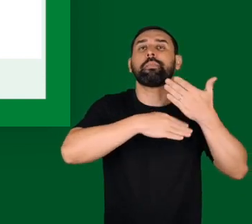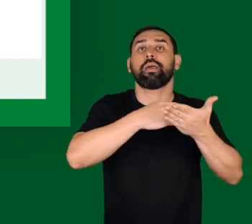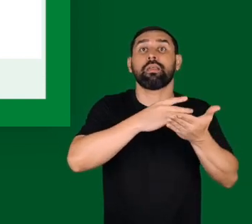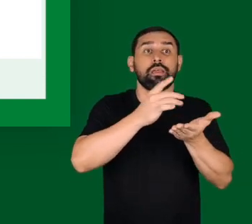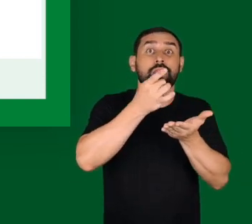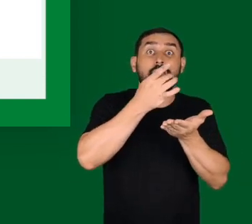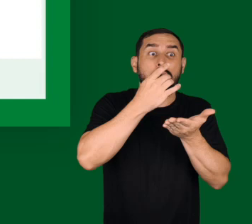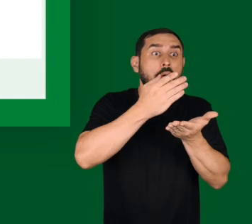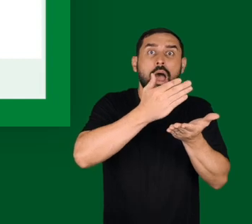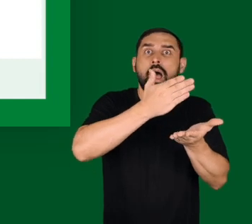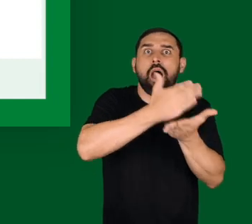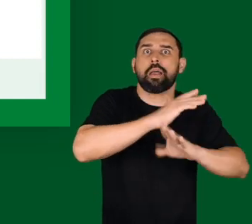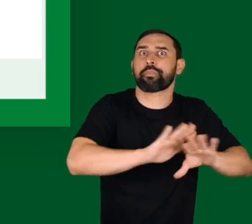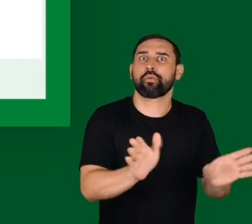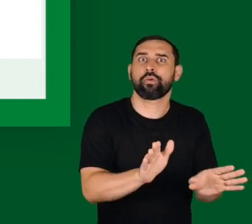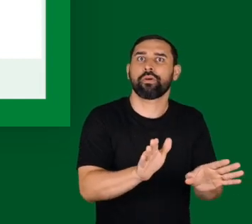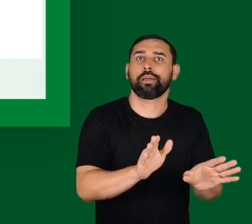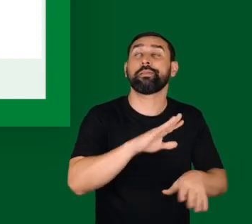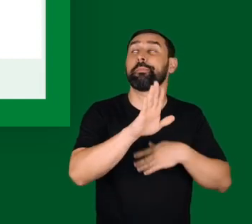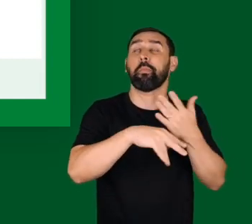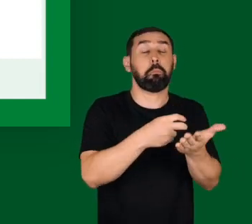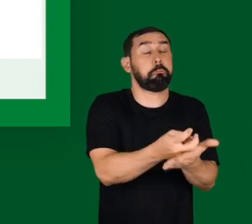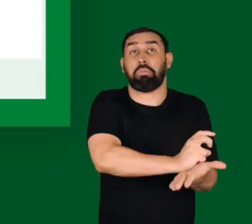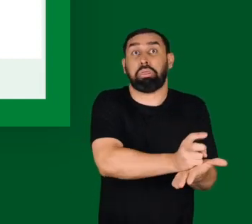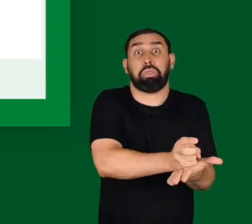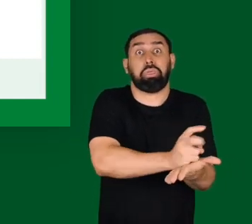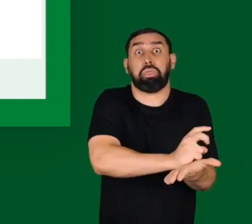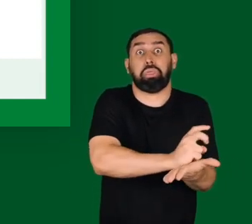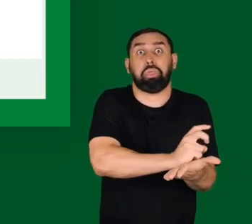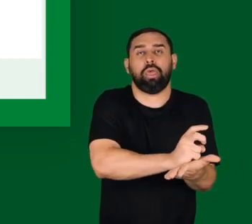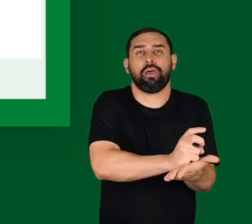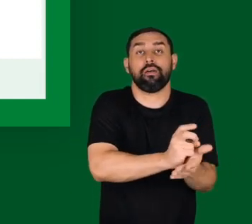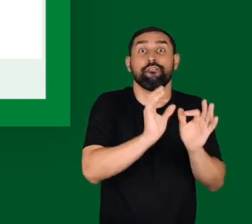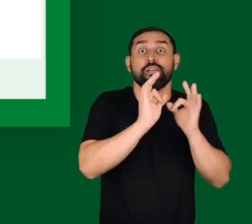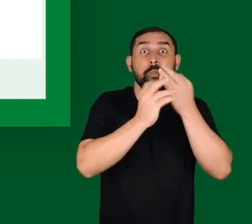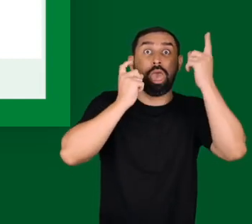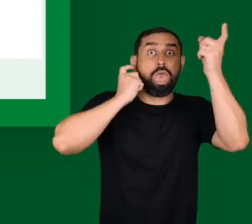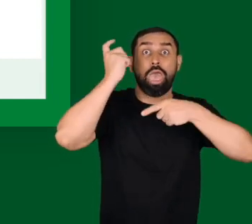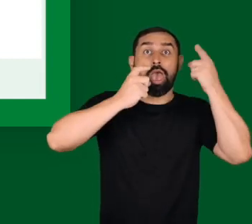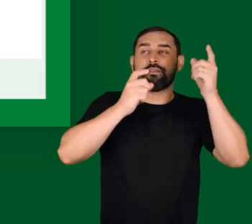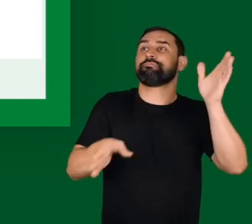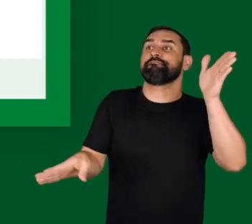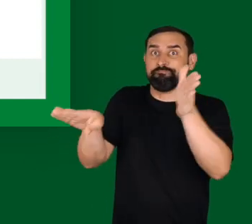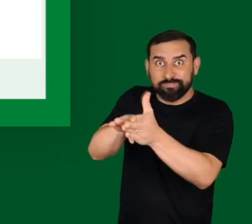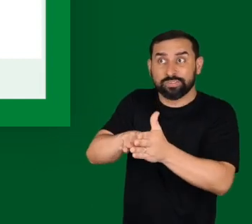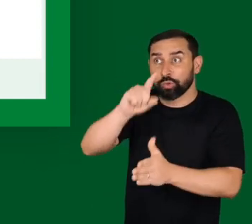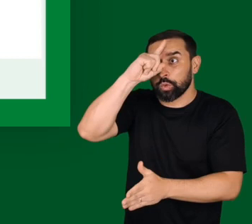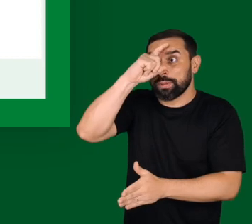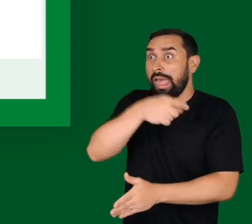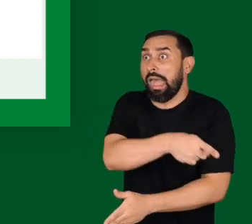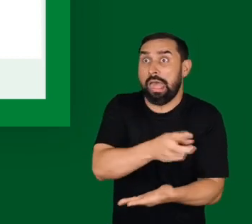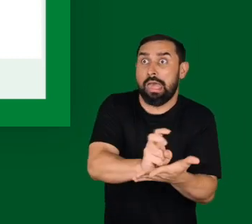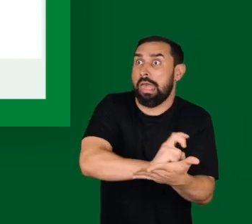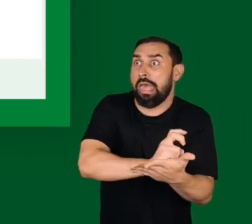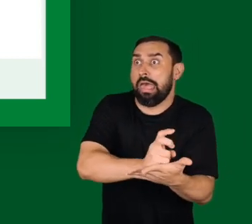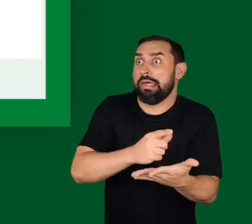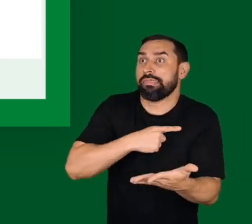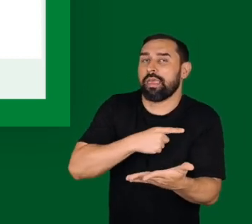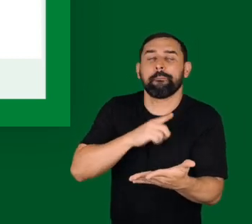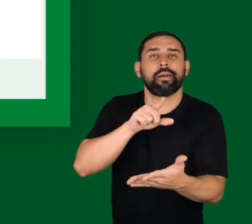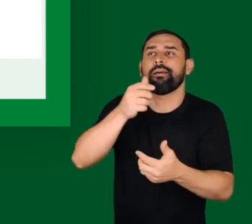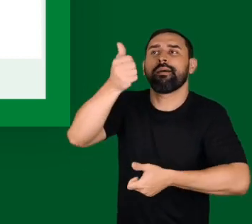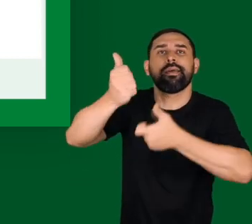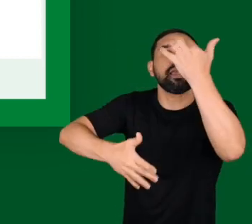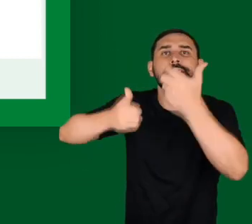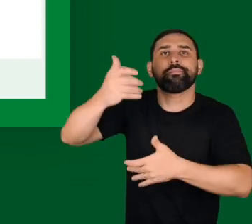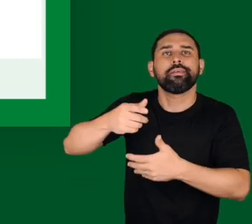acaba, ela entra em crise convulsiva e a família chega apavorada e às vezes não consegue informar que o menino já tem um diagnóstico de epilepsia